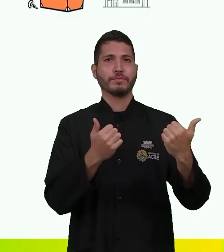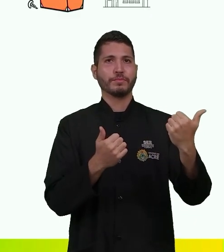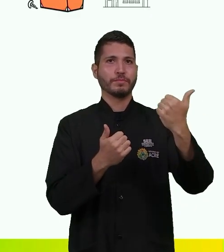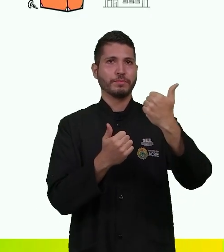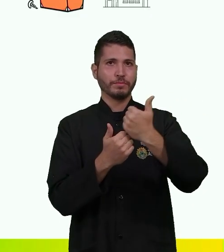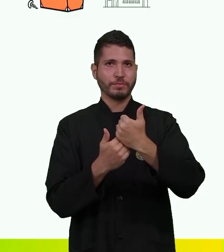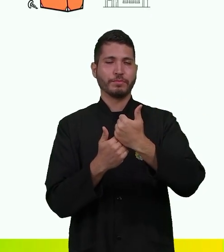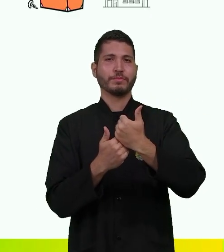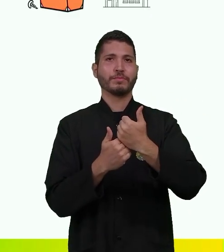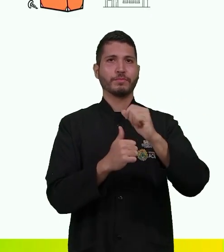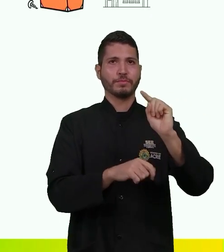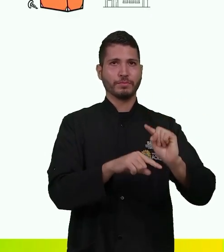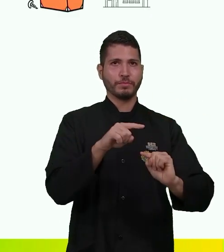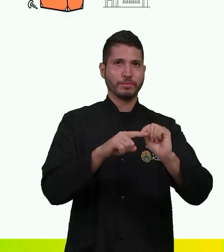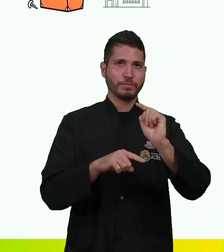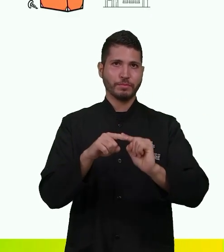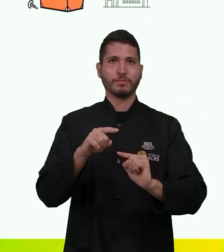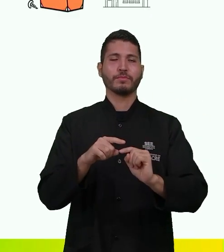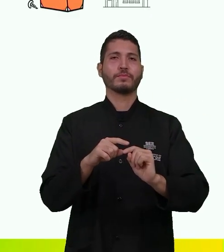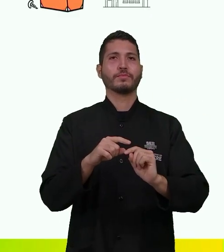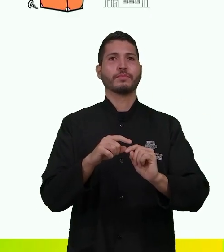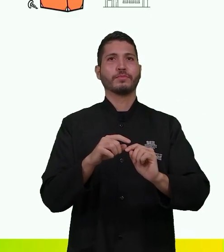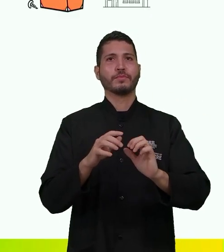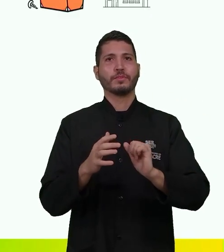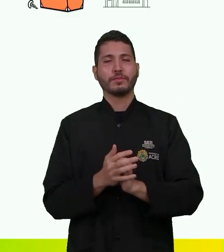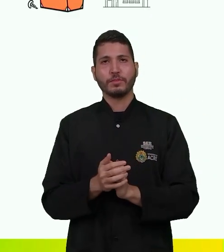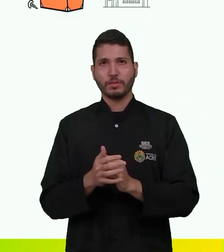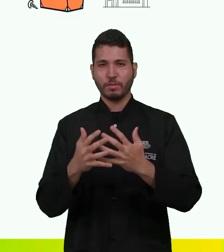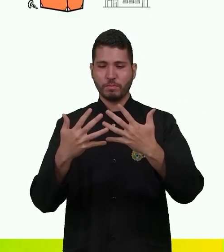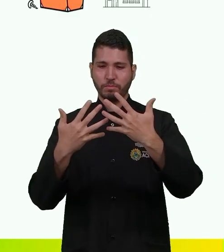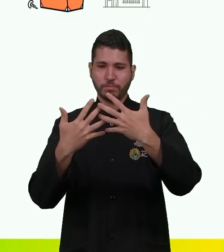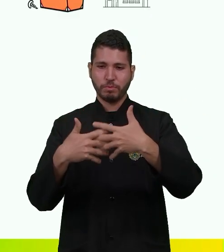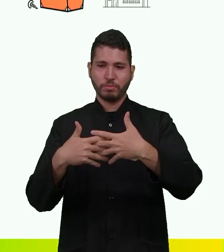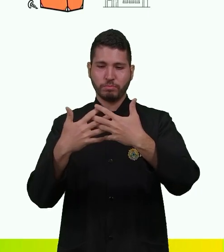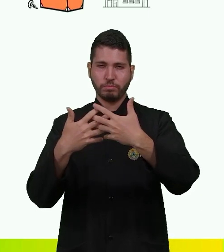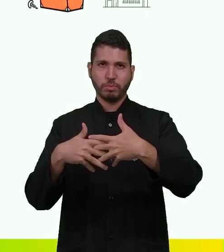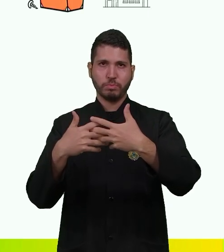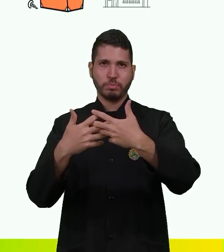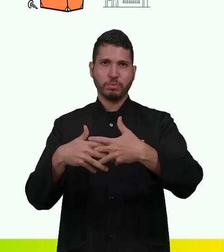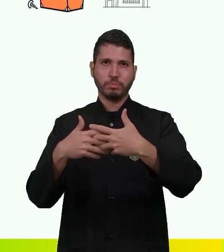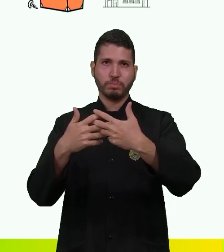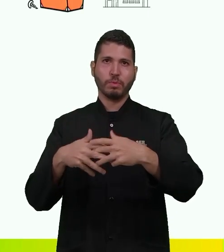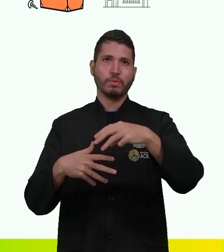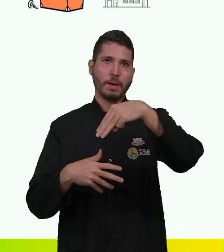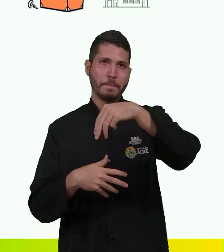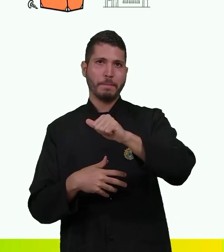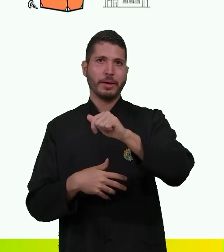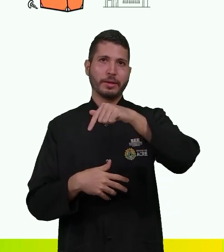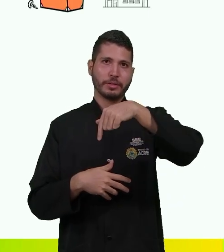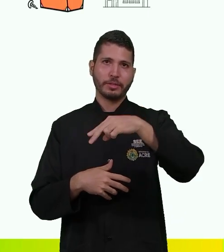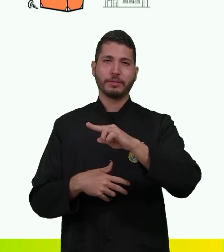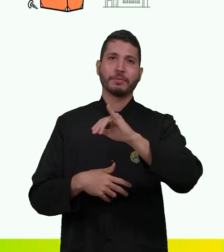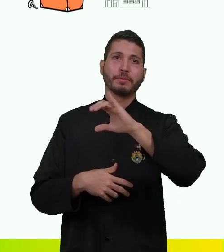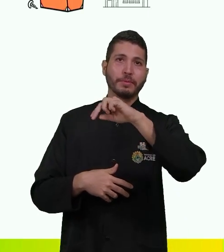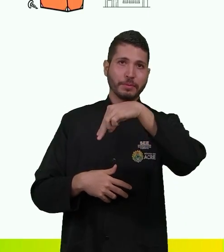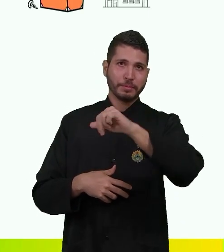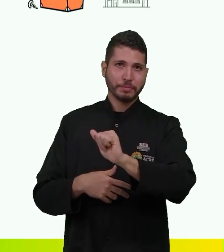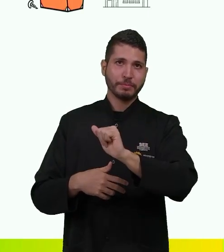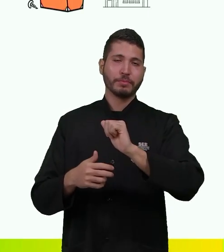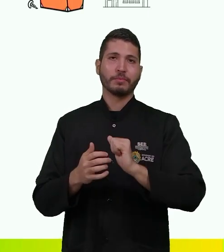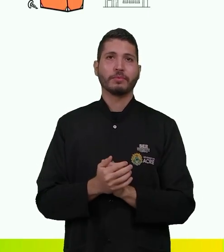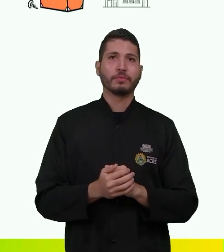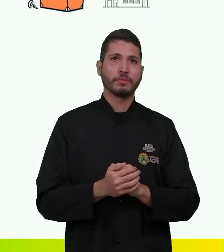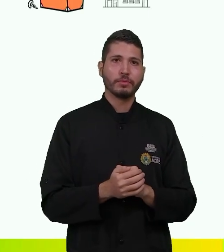das ferramentas pelas máquinas, da energia humana pela energia motriz e do modo de